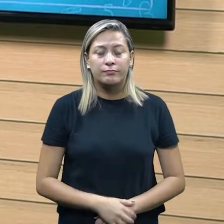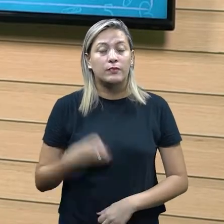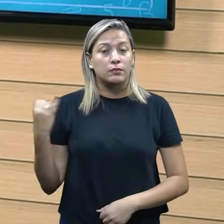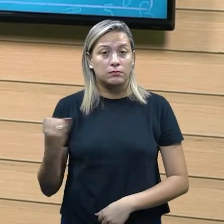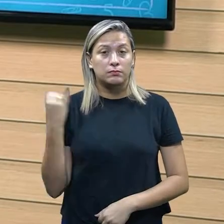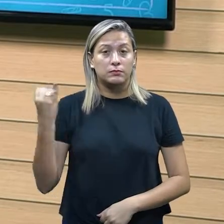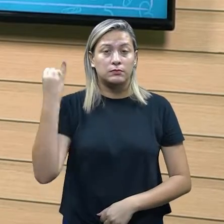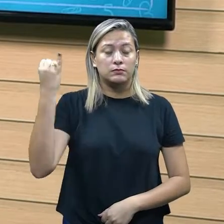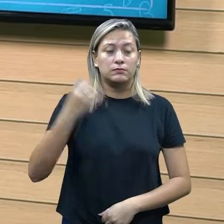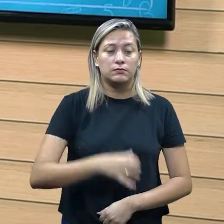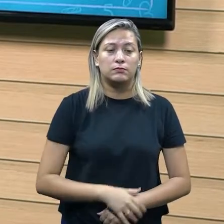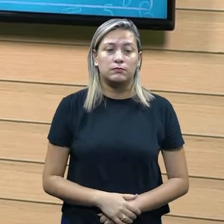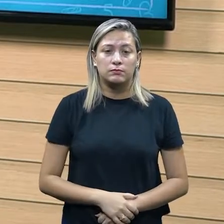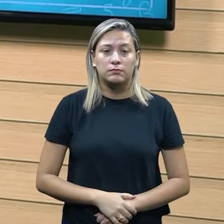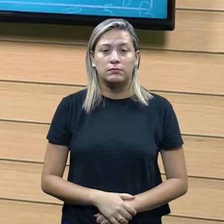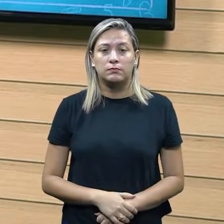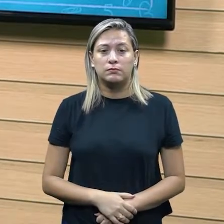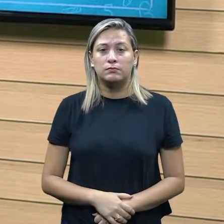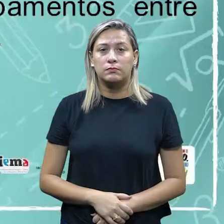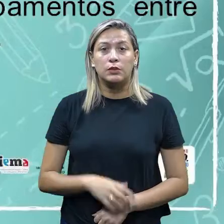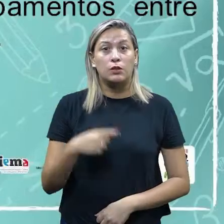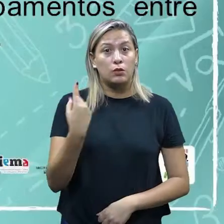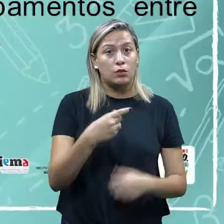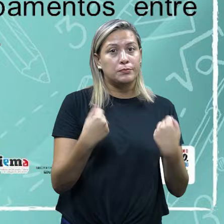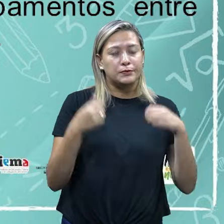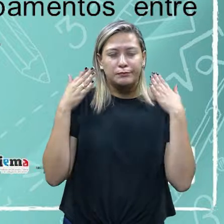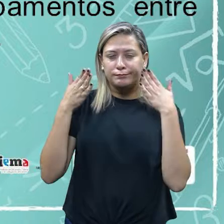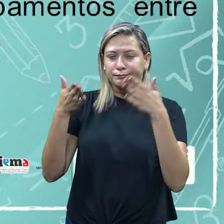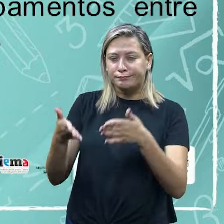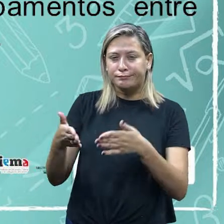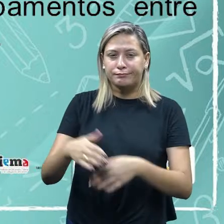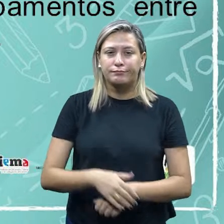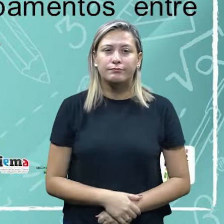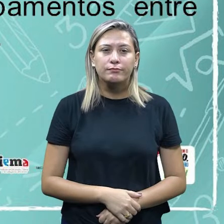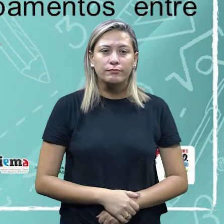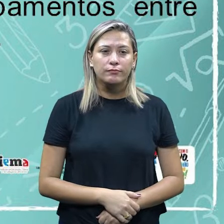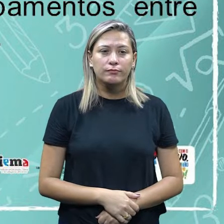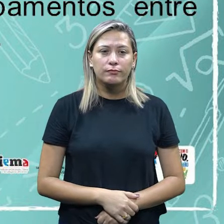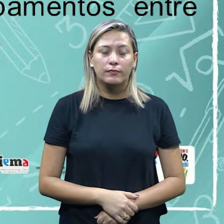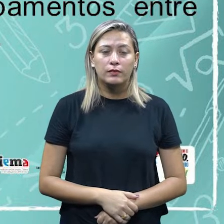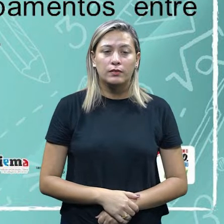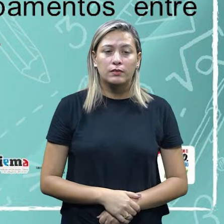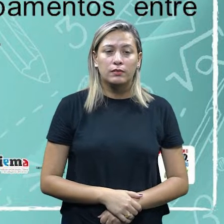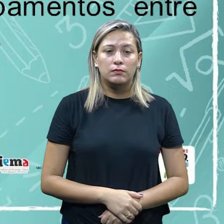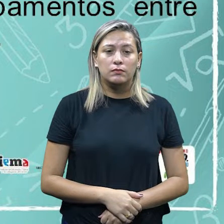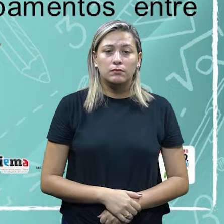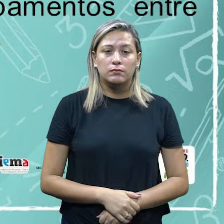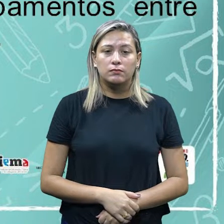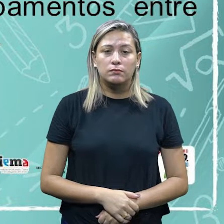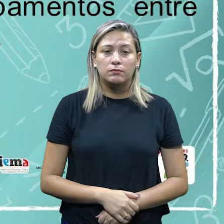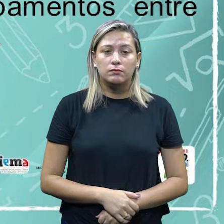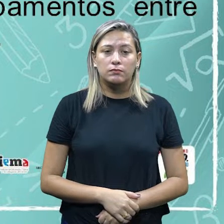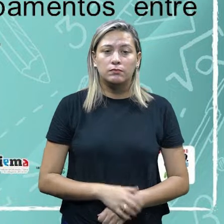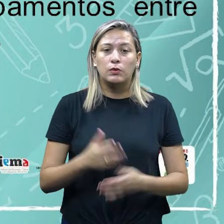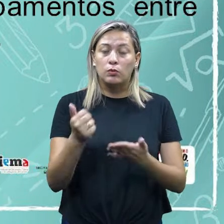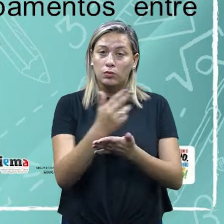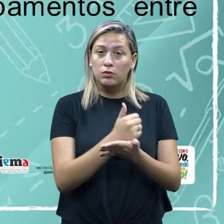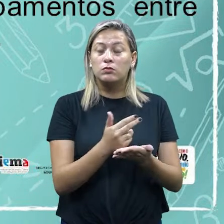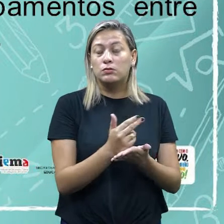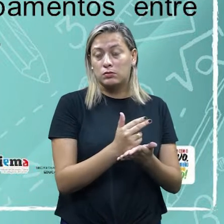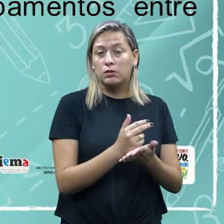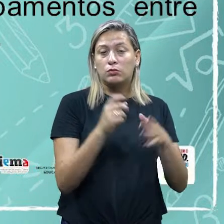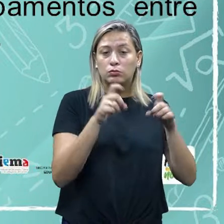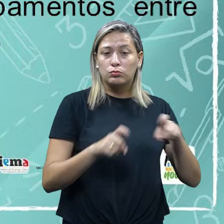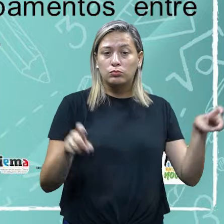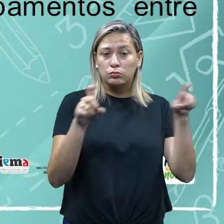importância e merece aqui nossa atenção. Então vamos lá. O AutoCAD é um software do tipo CAD,